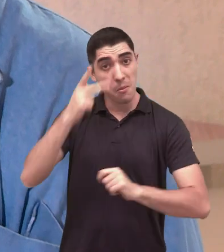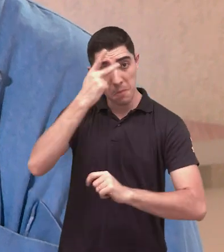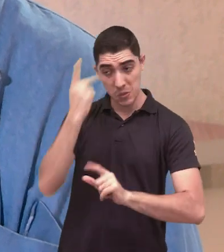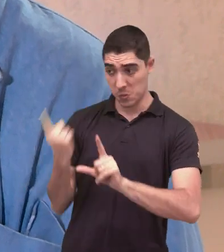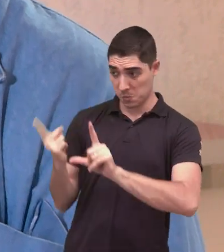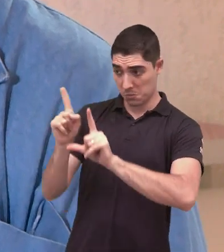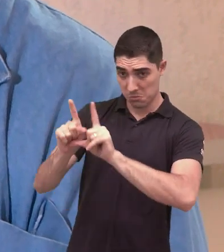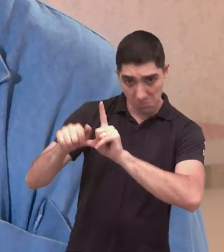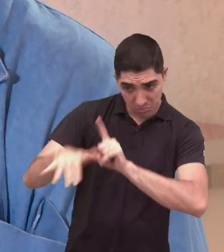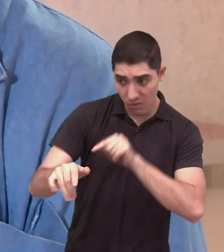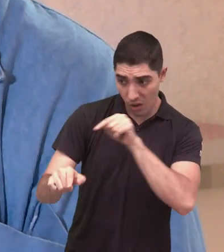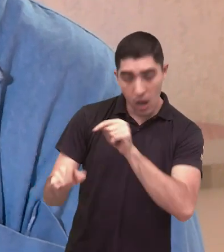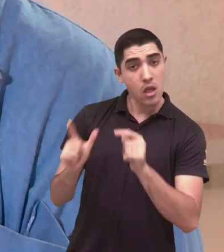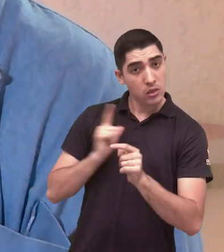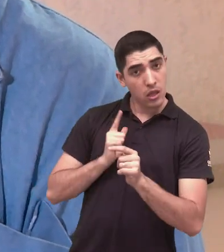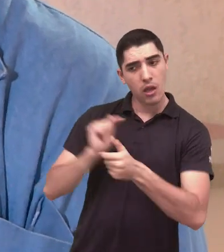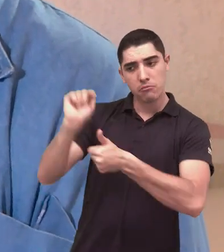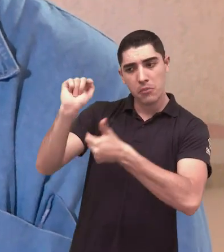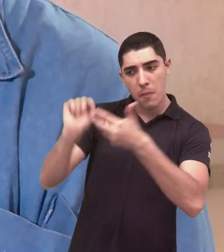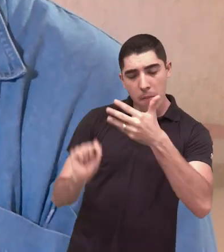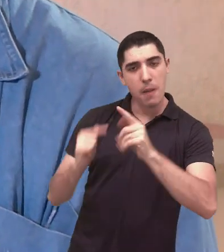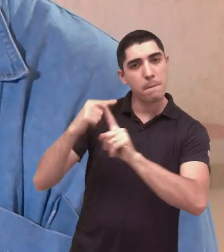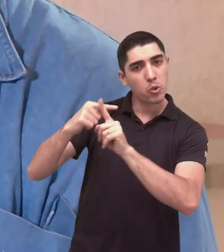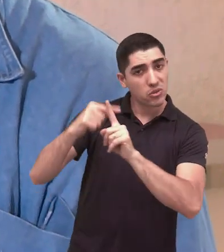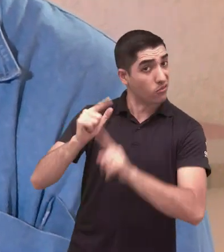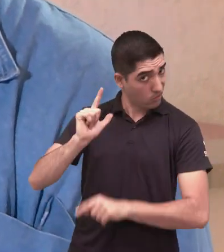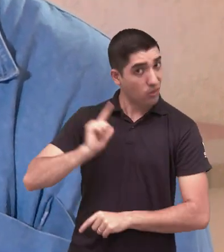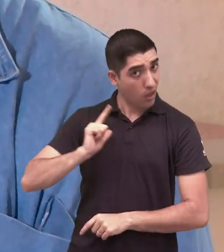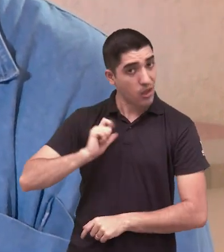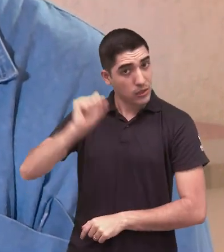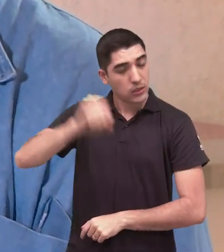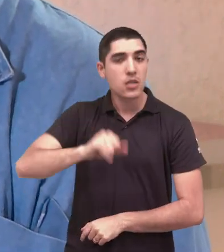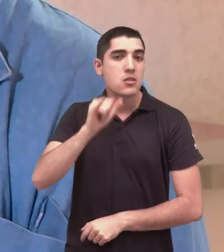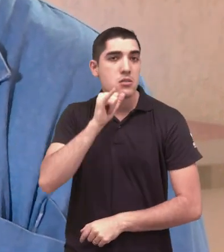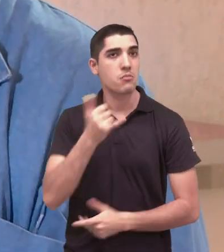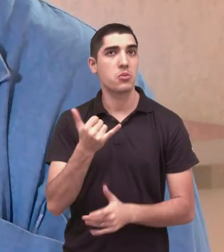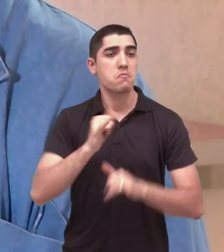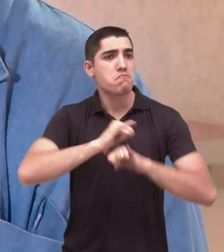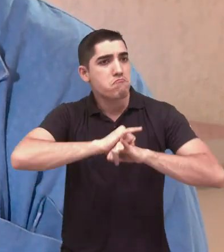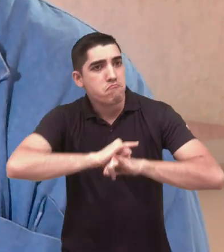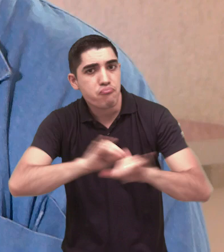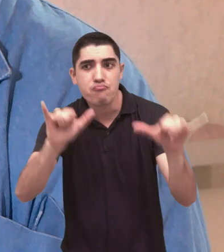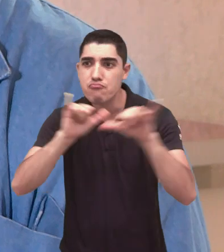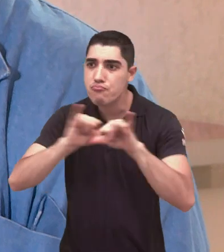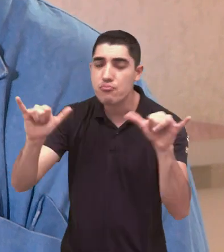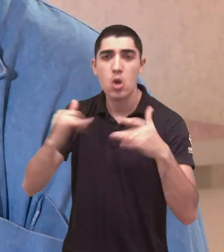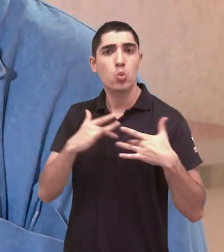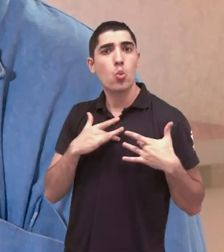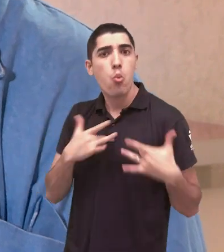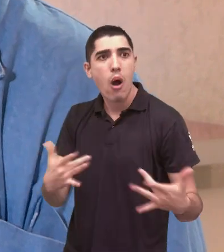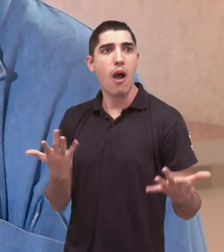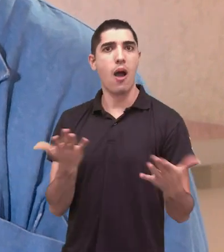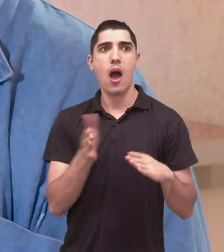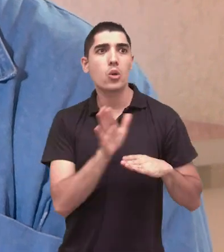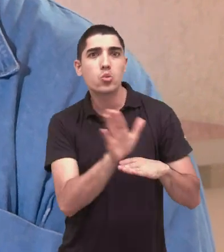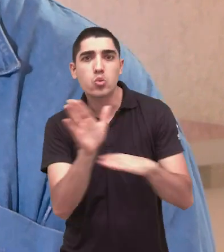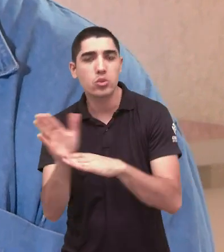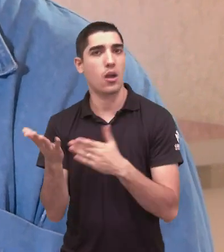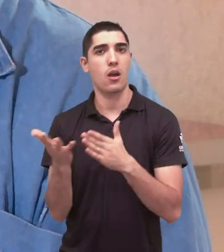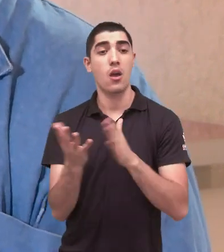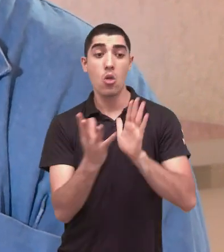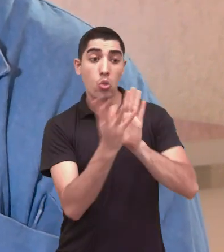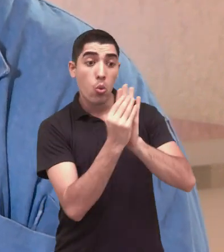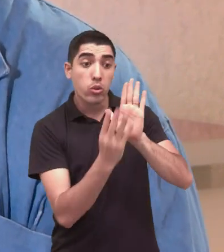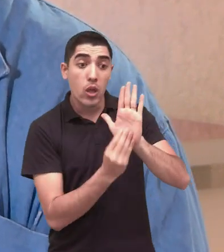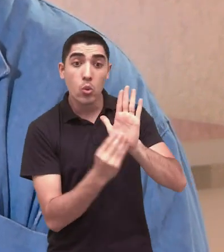positivos, influenciadores. Quando a gente se organiza para uma campanha, para doações, para ajudar as pessoas,